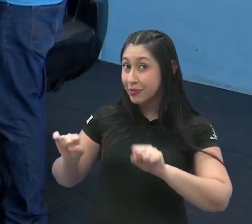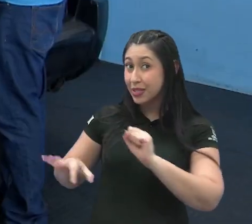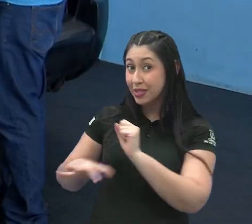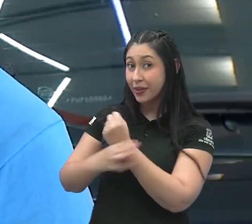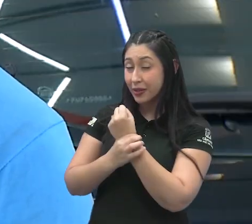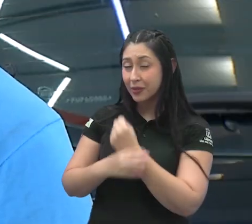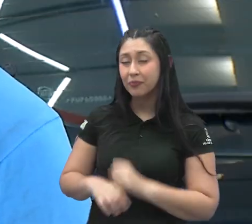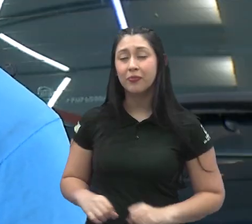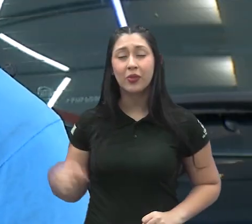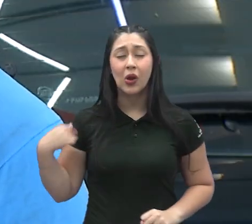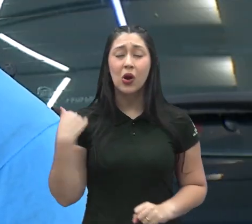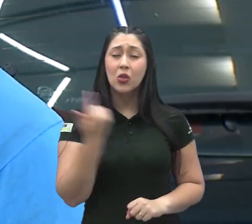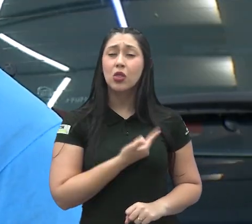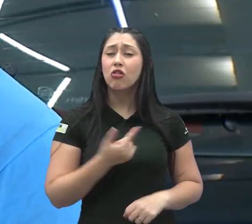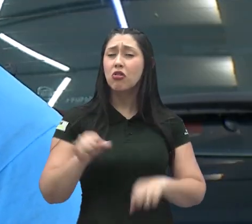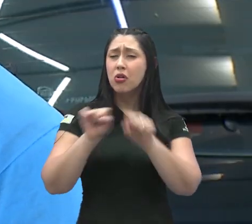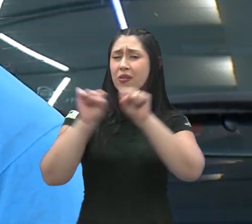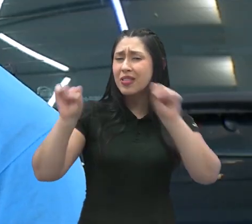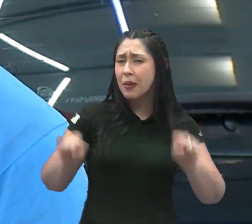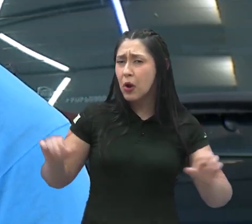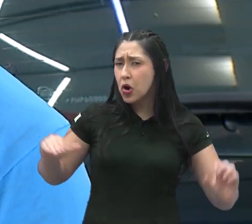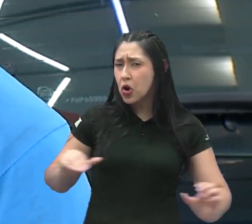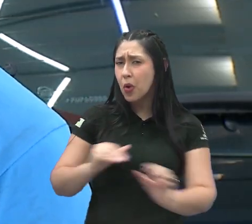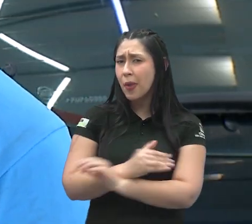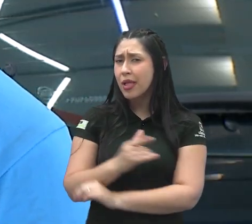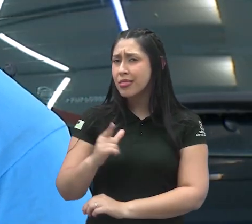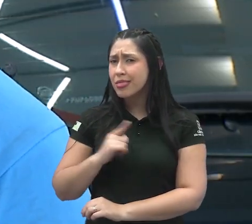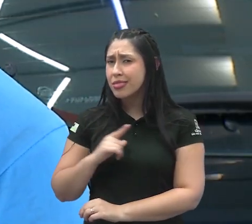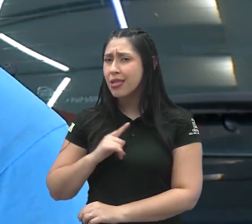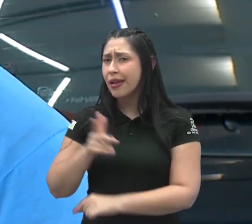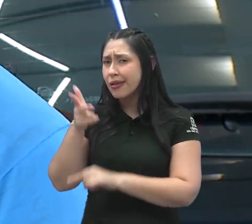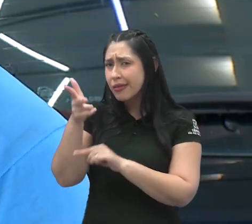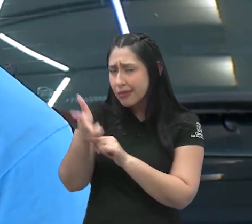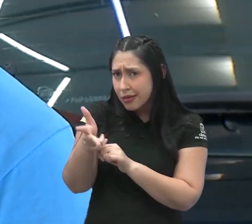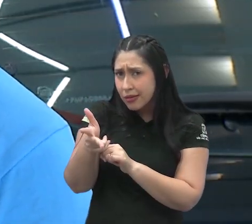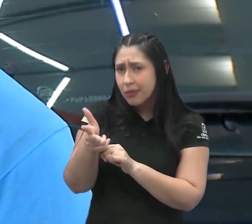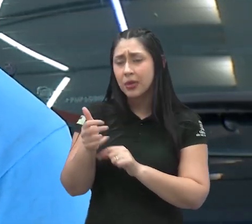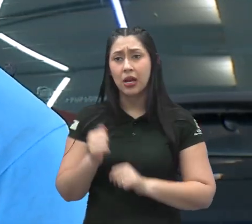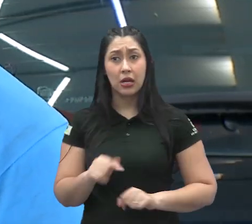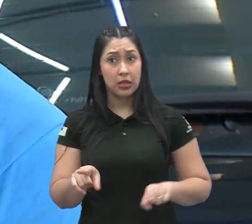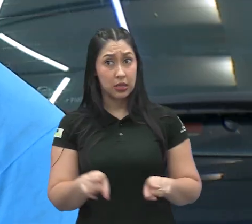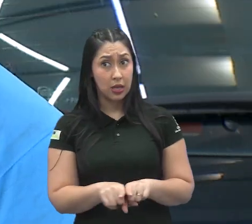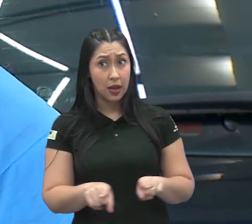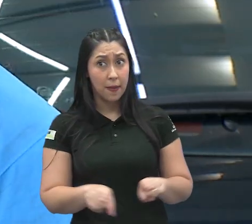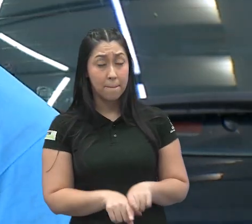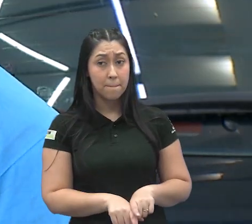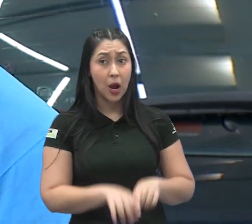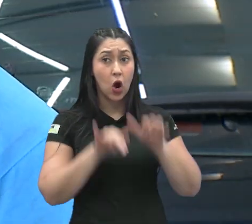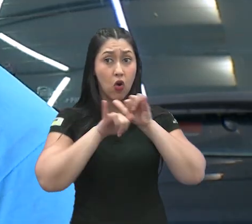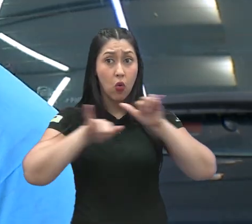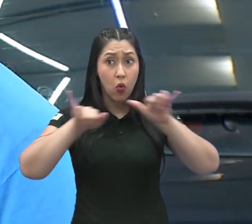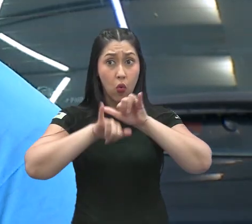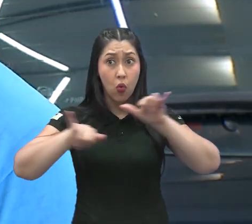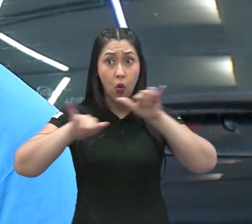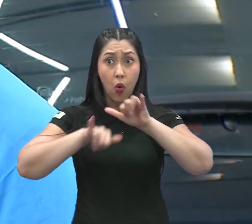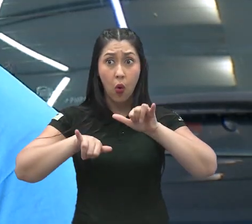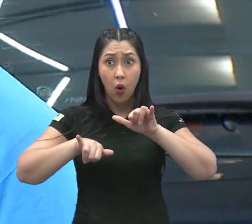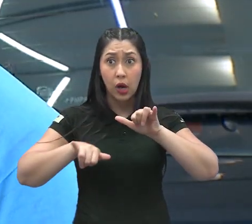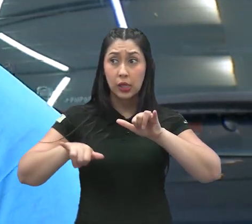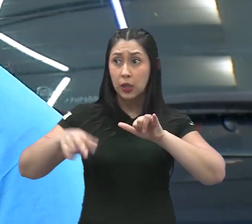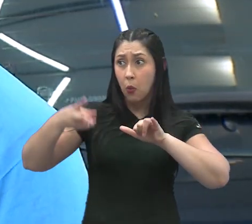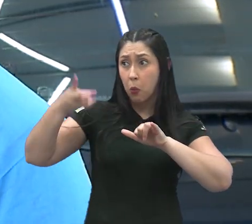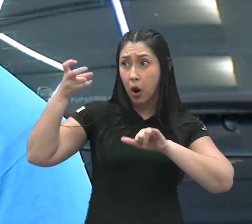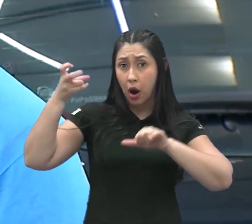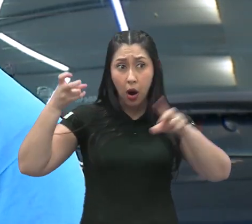segurança. Basicamente, o nosso sistema de segurança aqui é um sistema bem completo. Temos um sistema de monitoramento por câmeras, tem um sistema de voz também e todos os